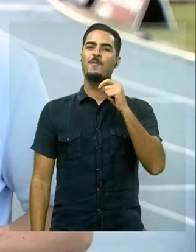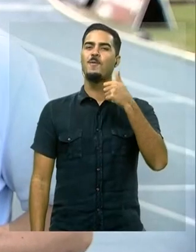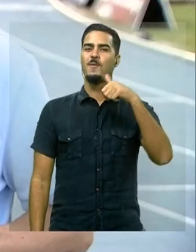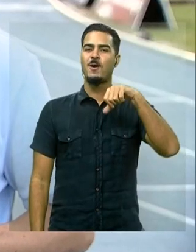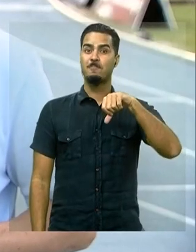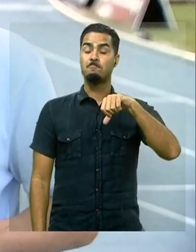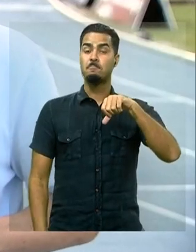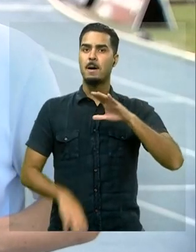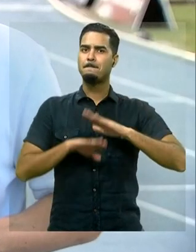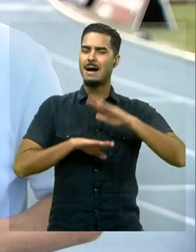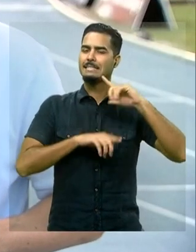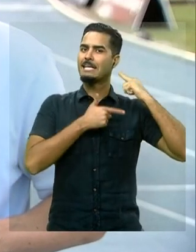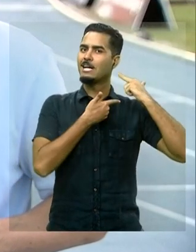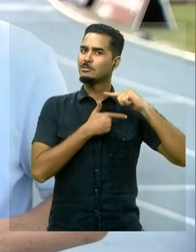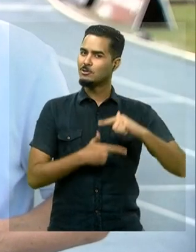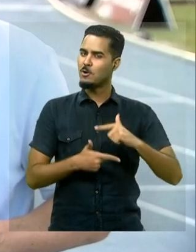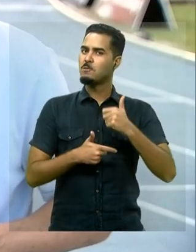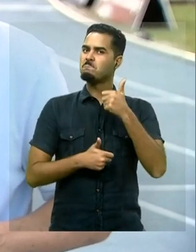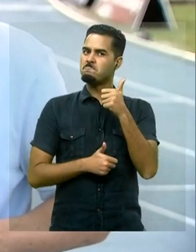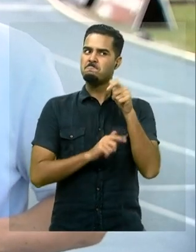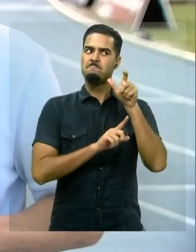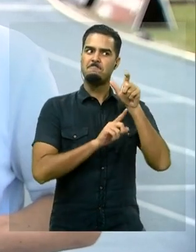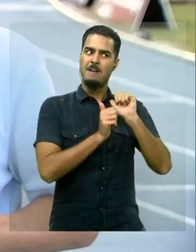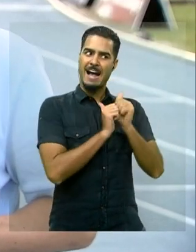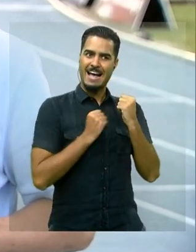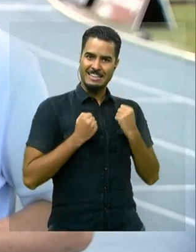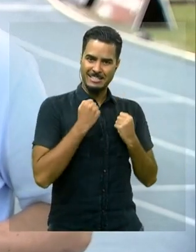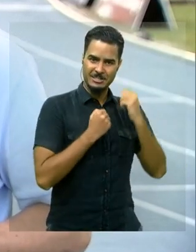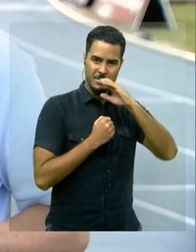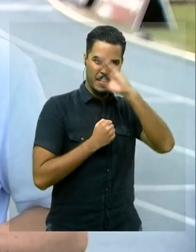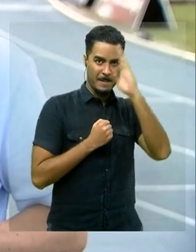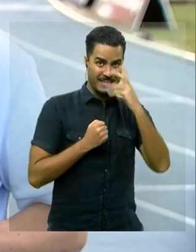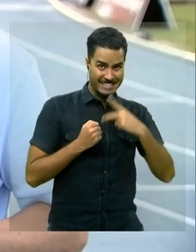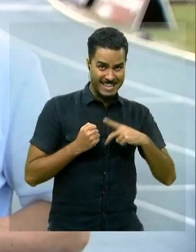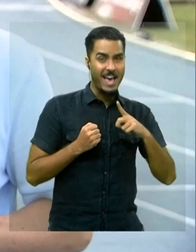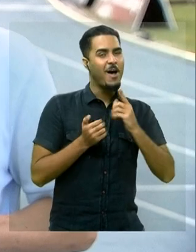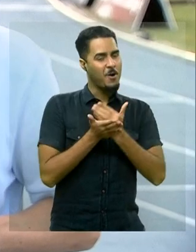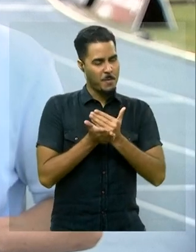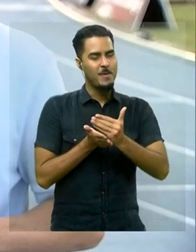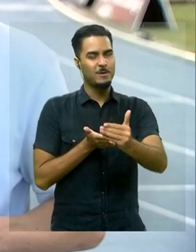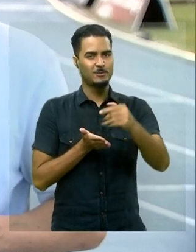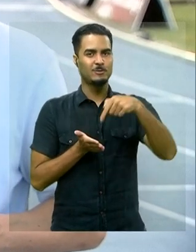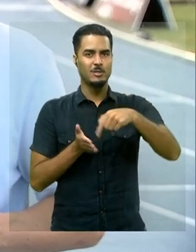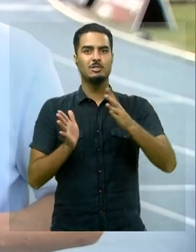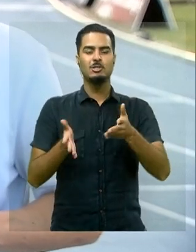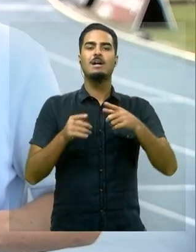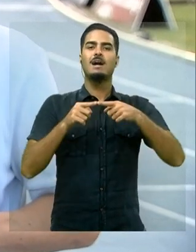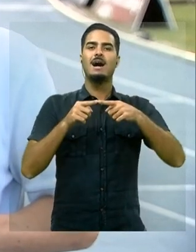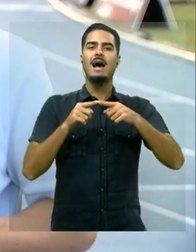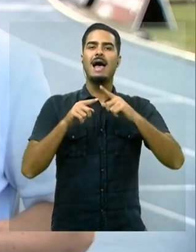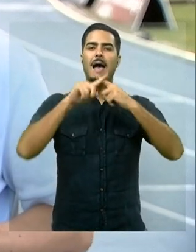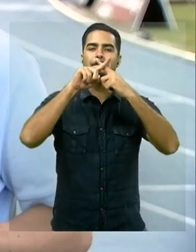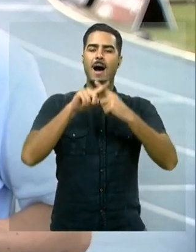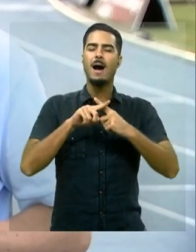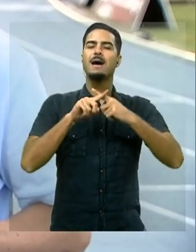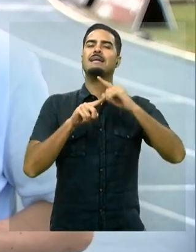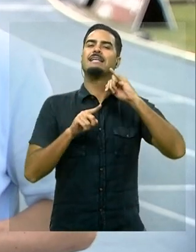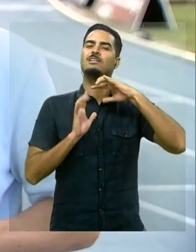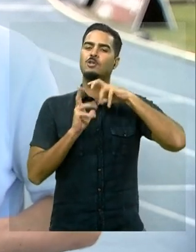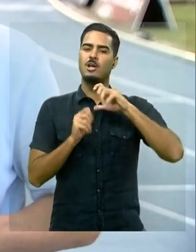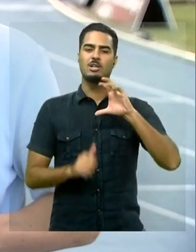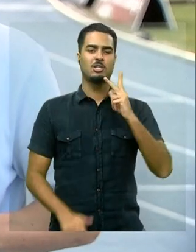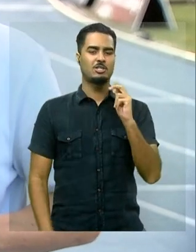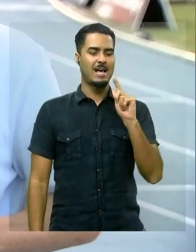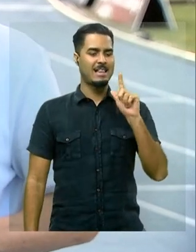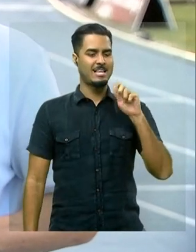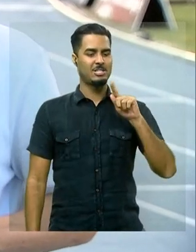Uma das mais tradicionais atrações do atletismo brasileiro, abriu nessa temporada o Circuito Internacional Challenge